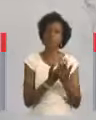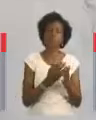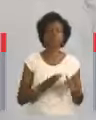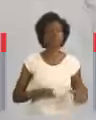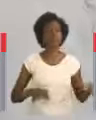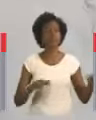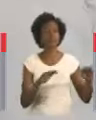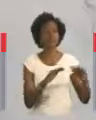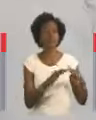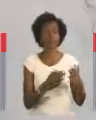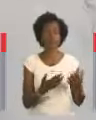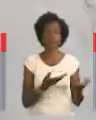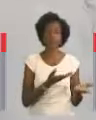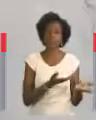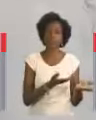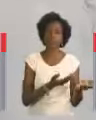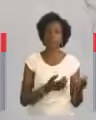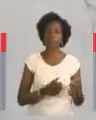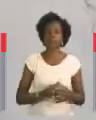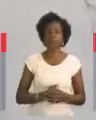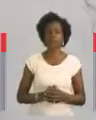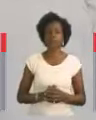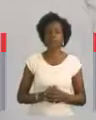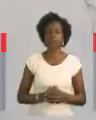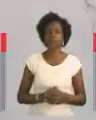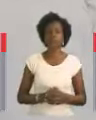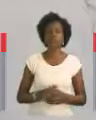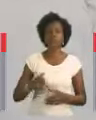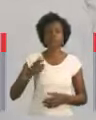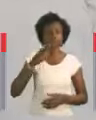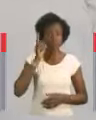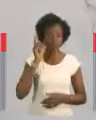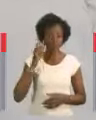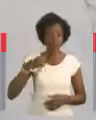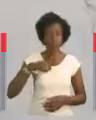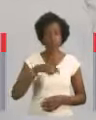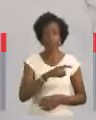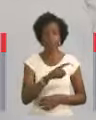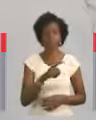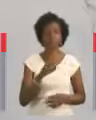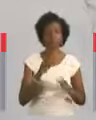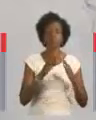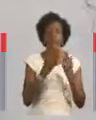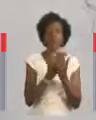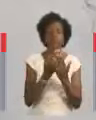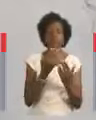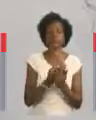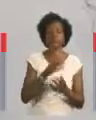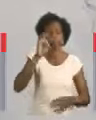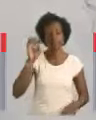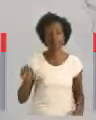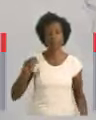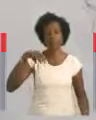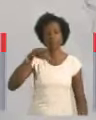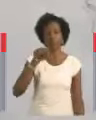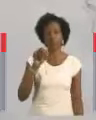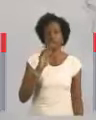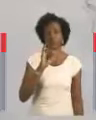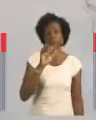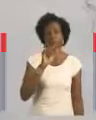comunidade escolar e o nosso mandato esteve presente ontem seu presente na escola estadual Mariazinha